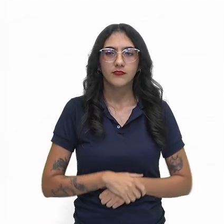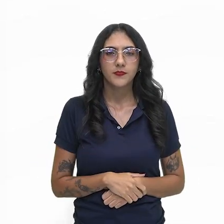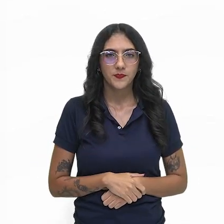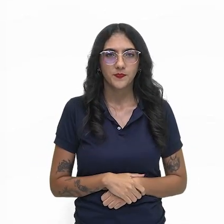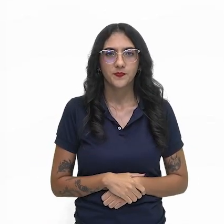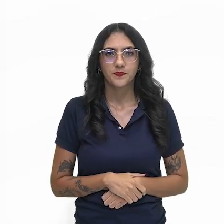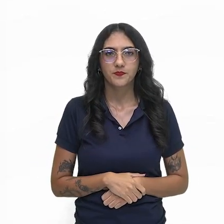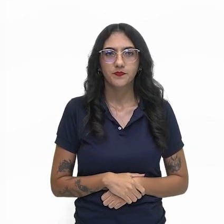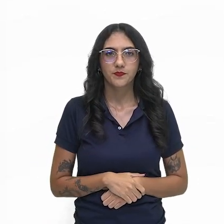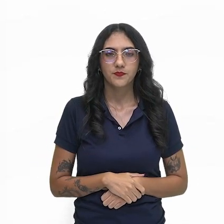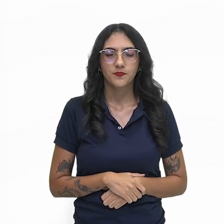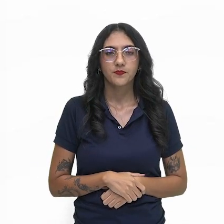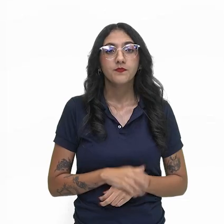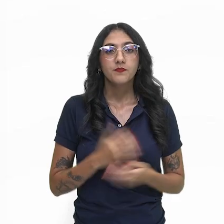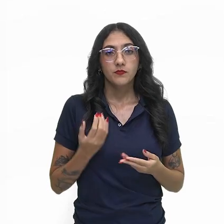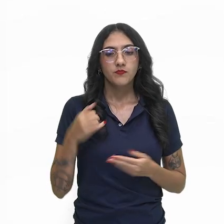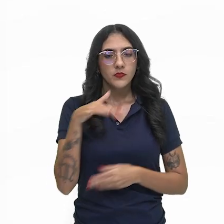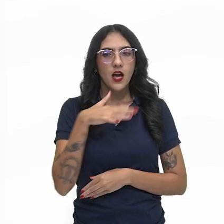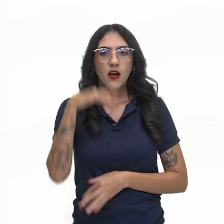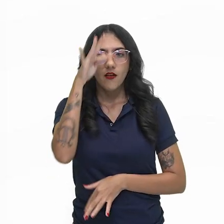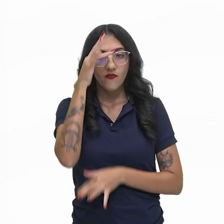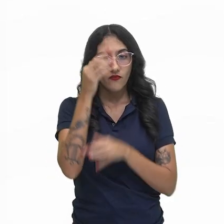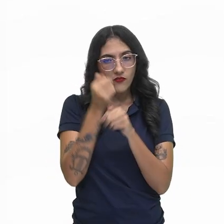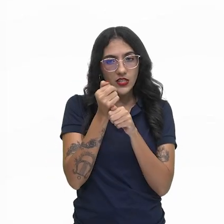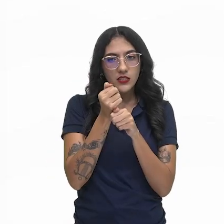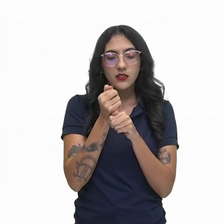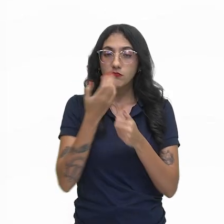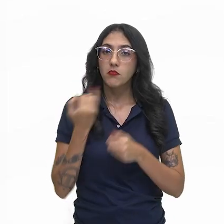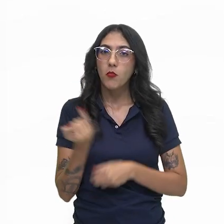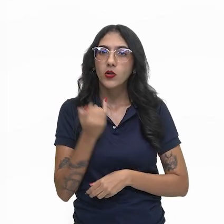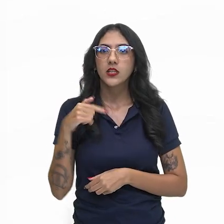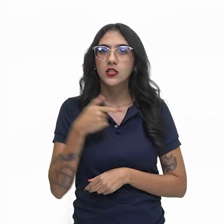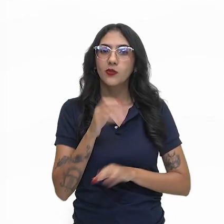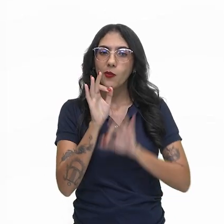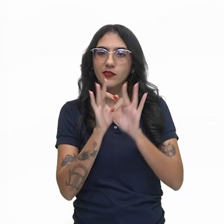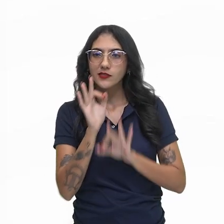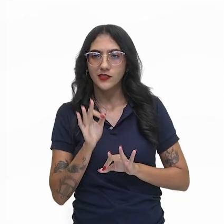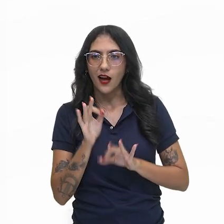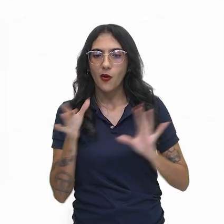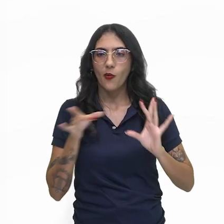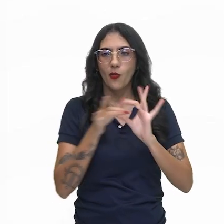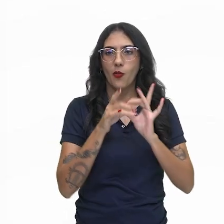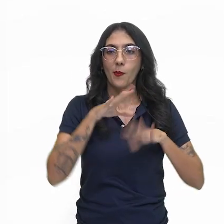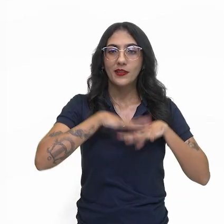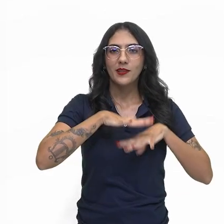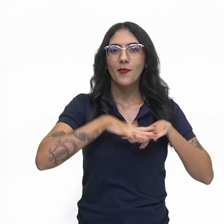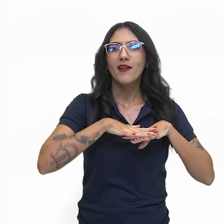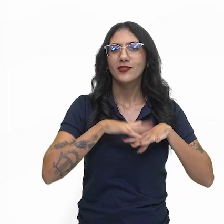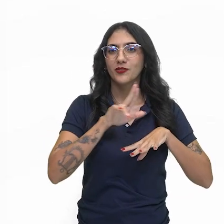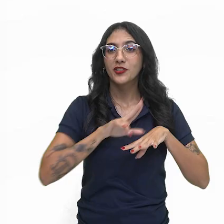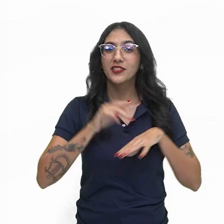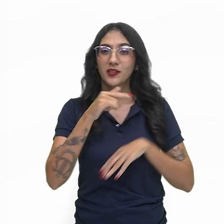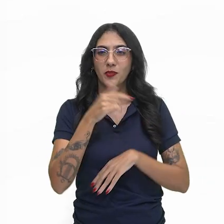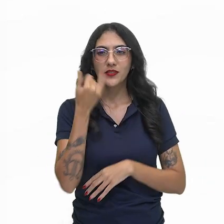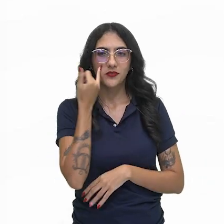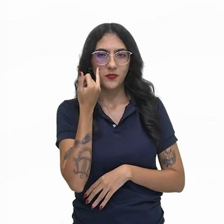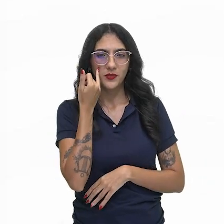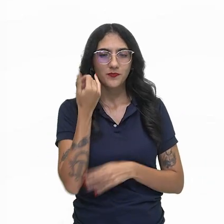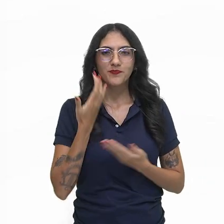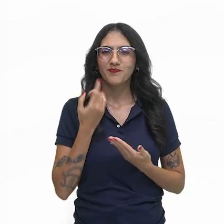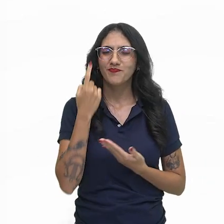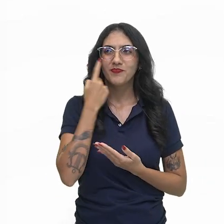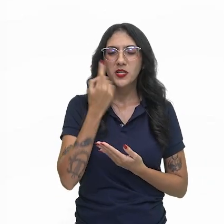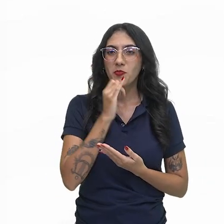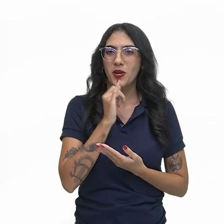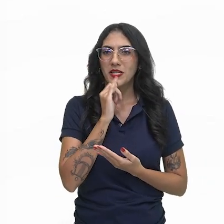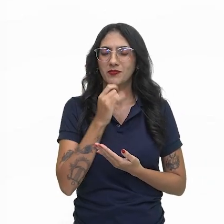na física, muitas vezes é necessário realizarmos operações matemáticas com esses valores. Imagine como seria